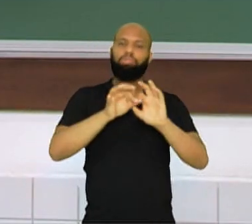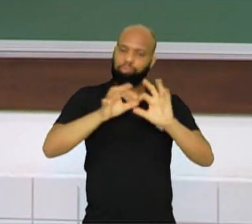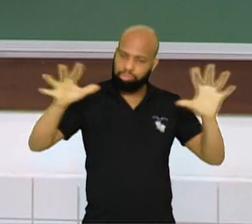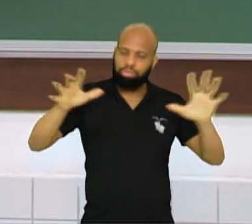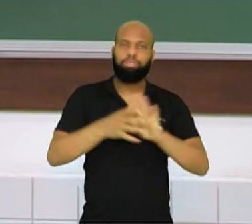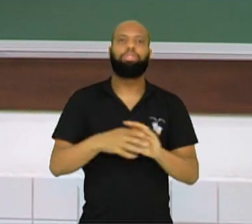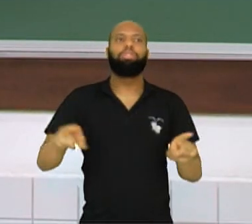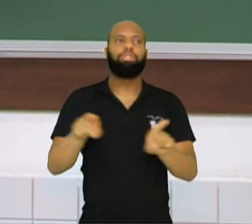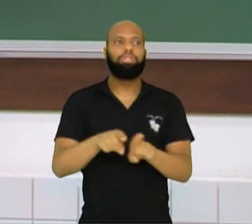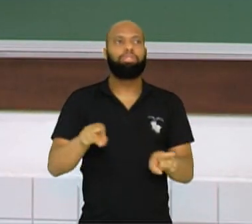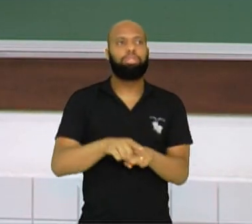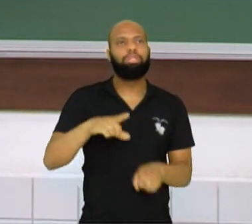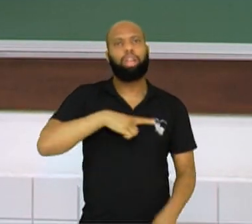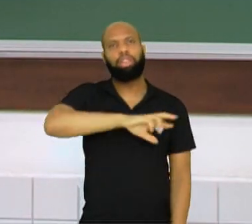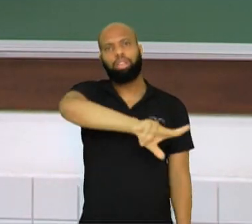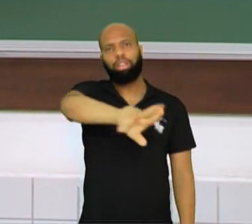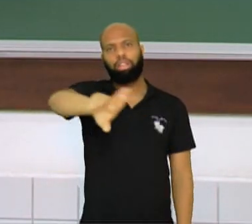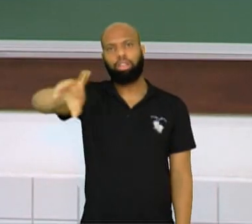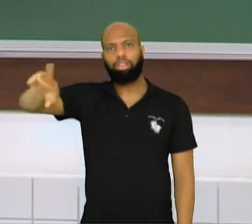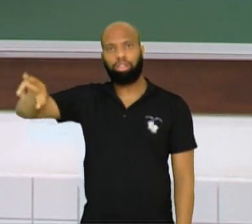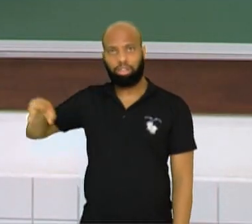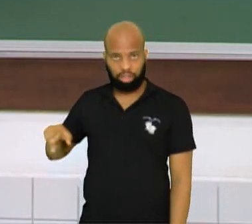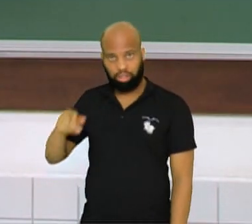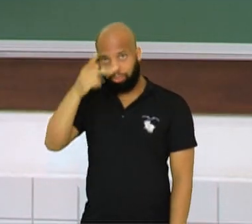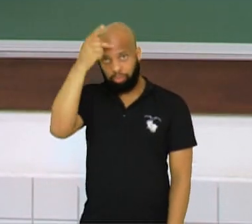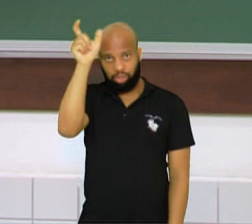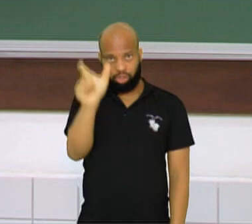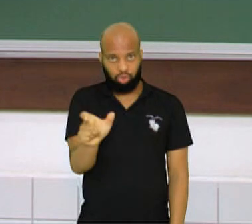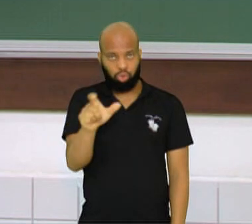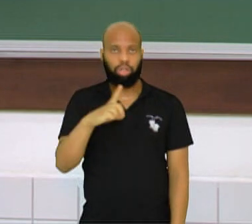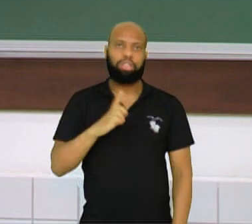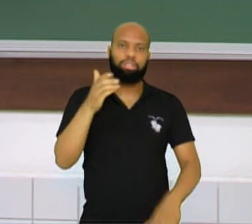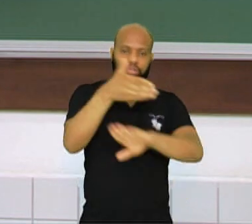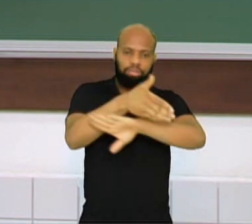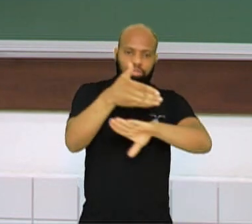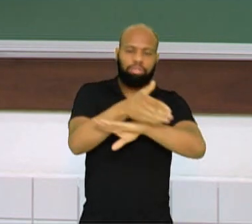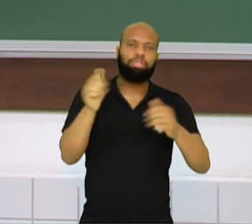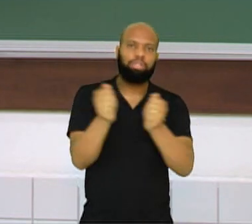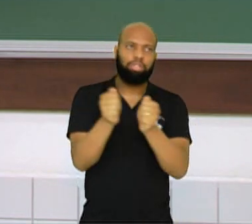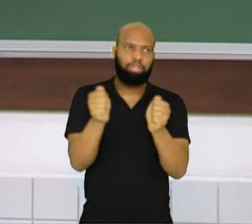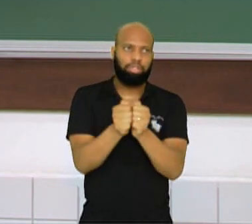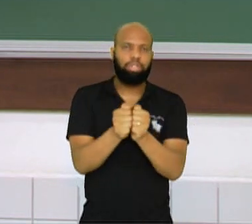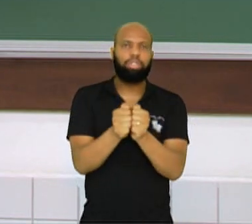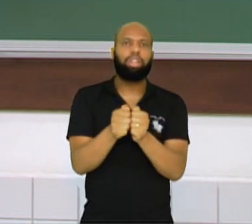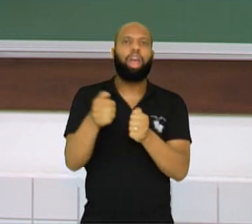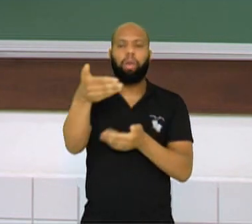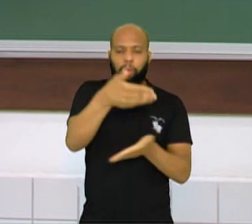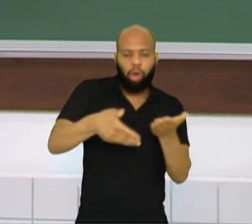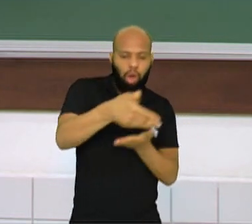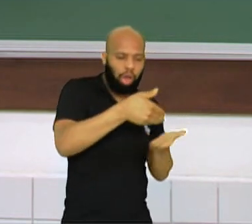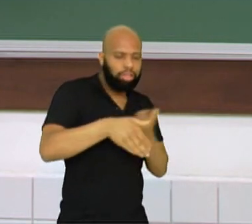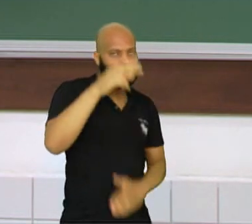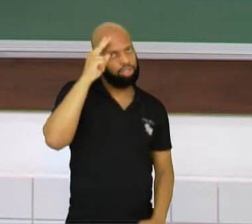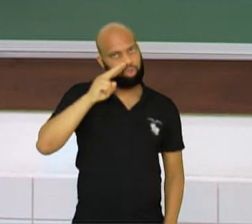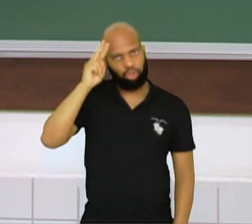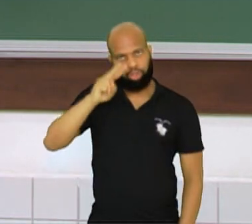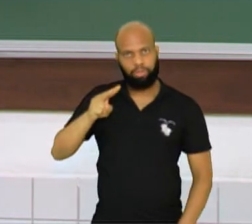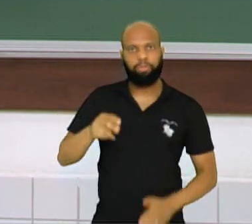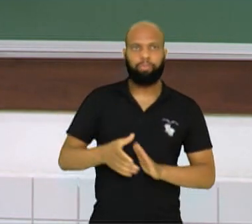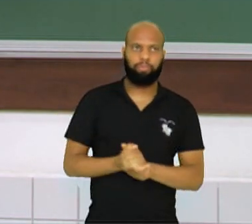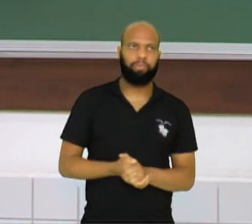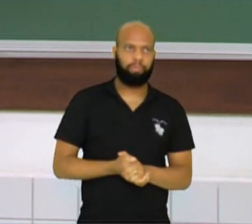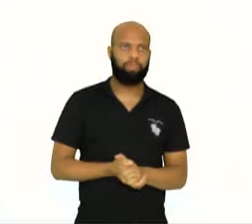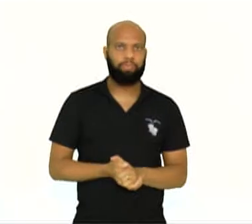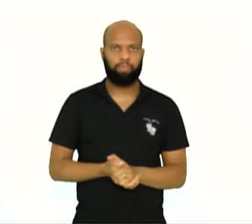libertos. Nós vamos ter, então, um número bem grande de pessoas que participaram desse processo histórico.